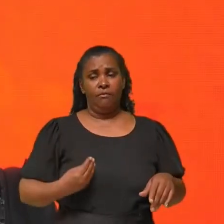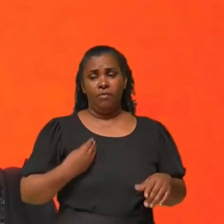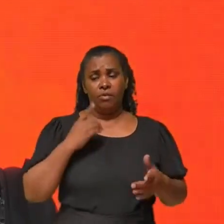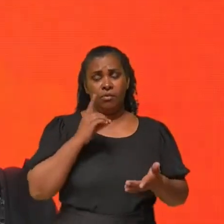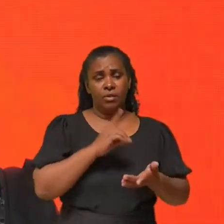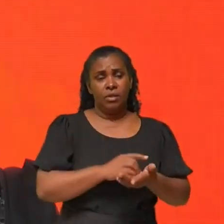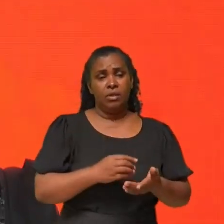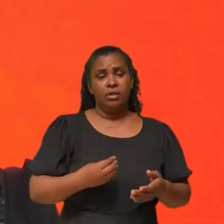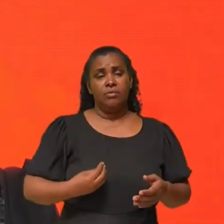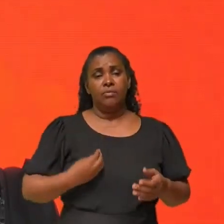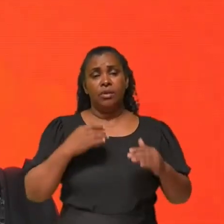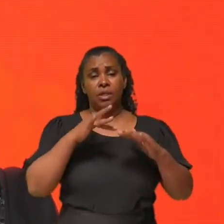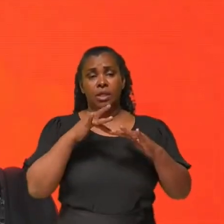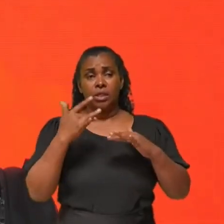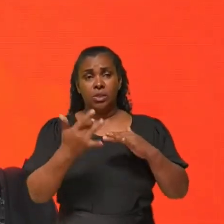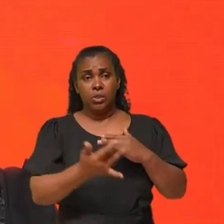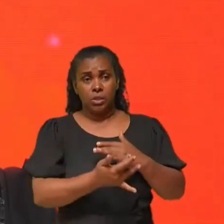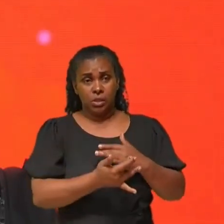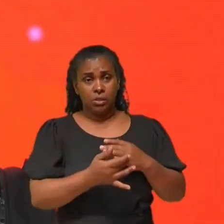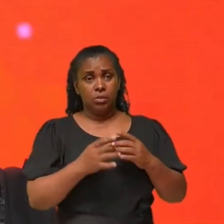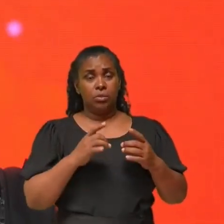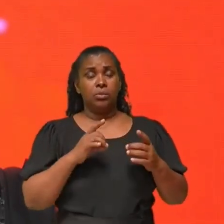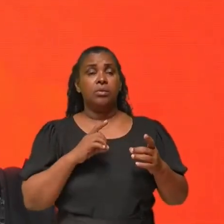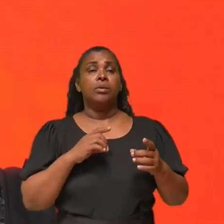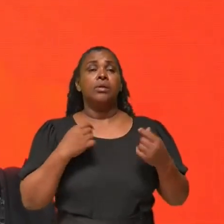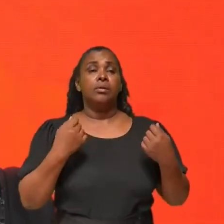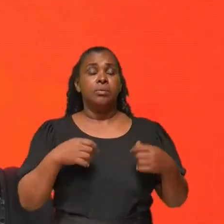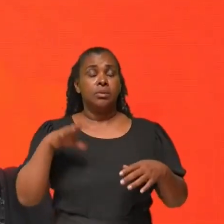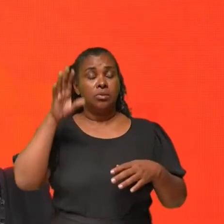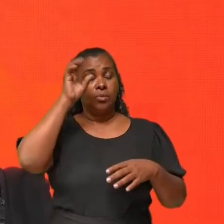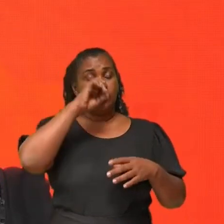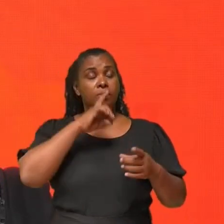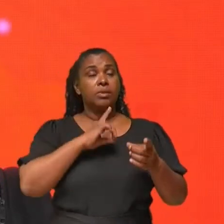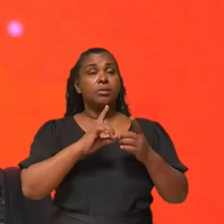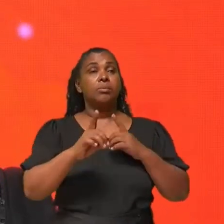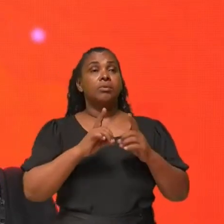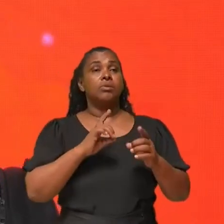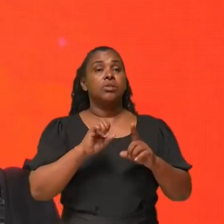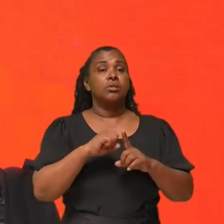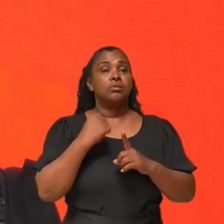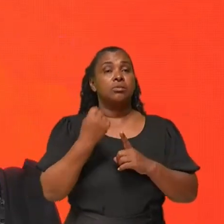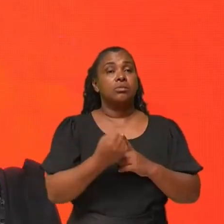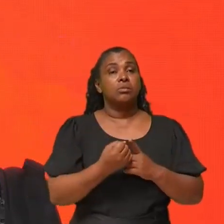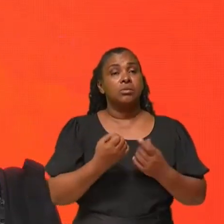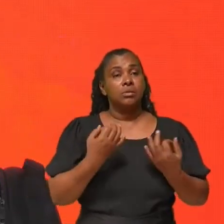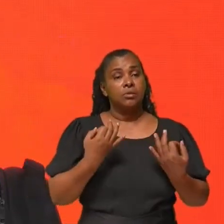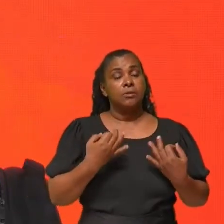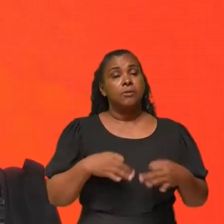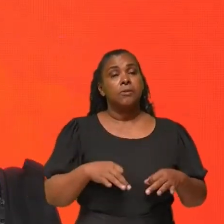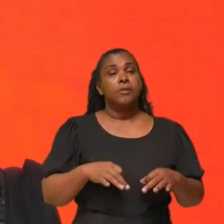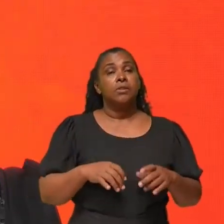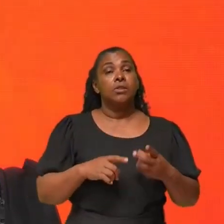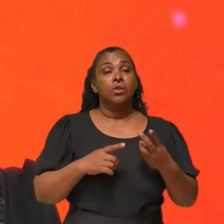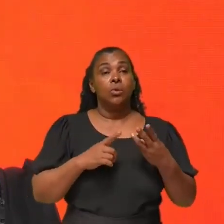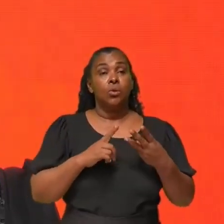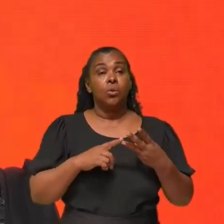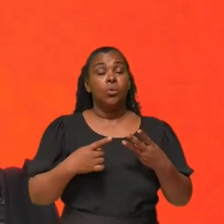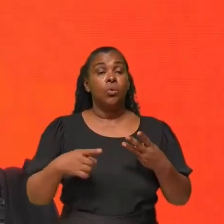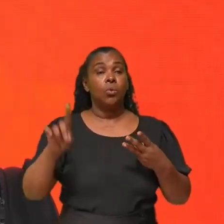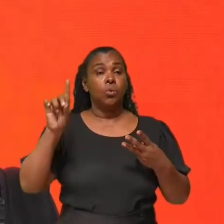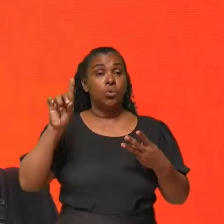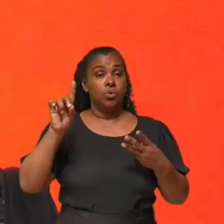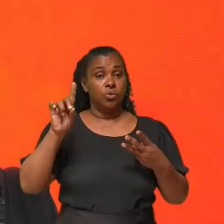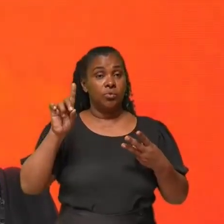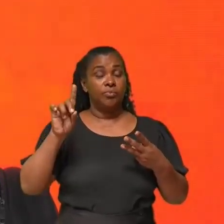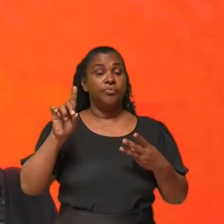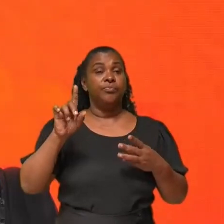diálogo com a sociedade. E, por último, e essa é uma provocação muito grande, essa gestão, nossa presidenta Gleisi, acho que